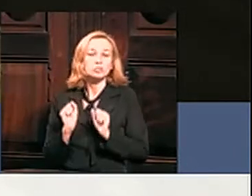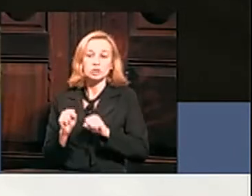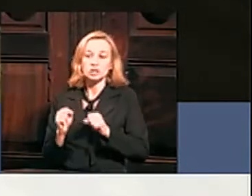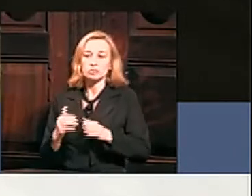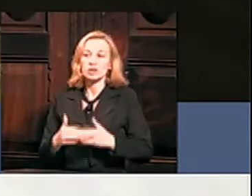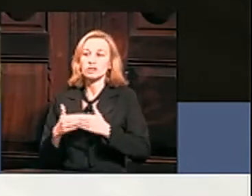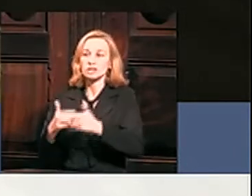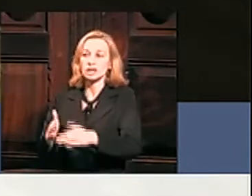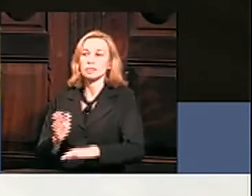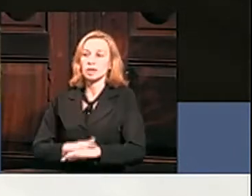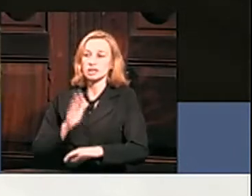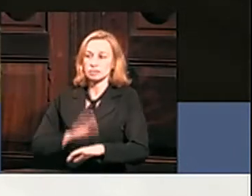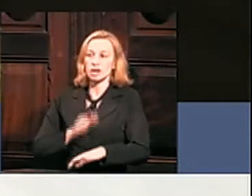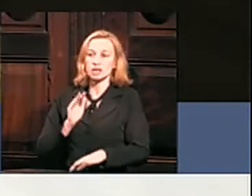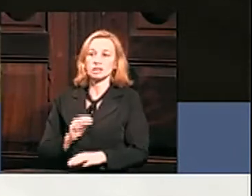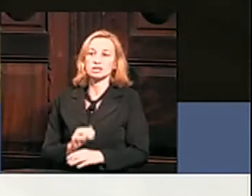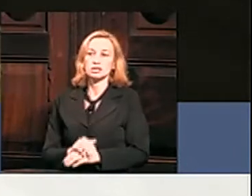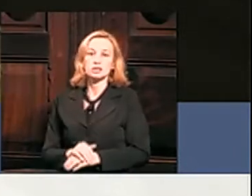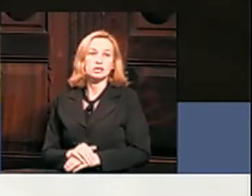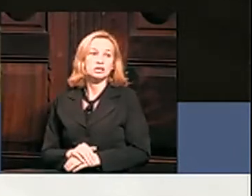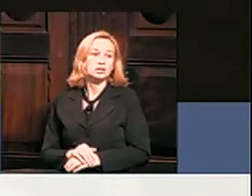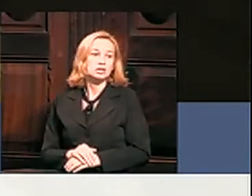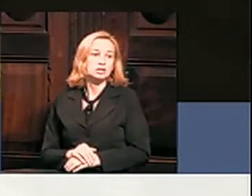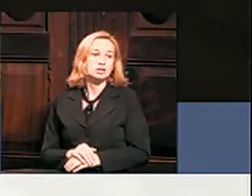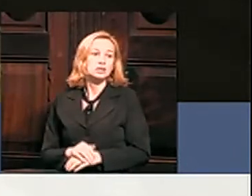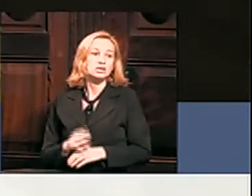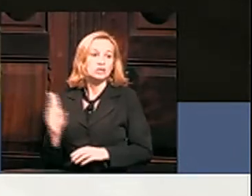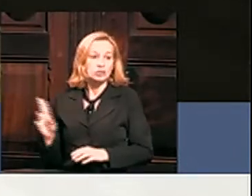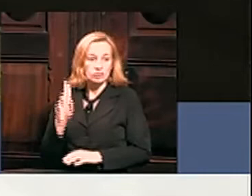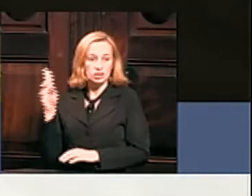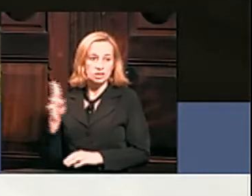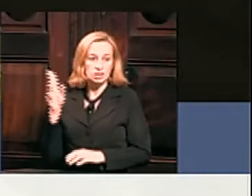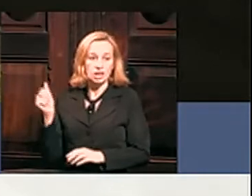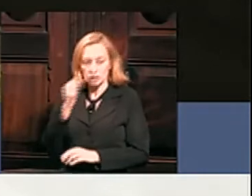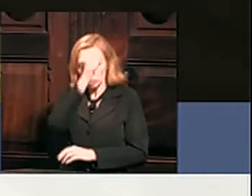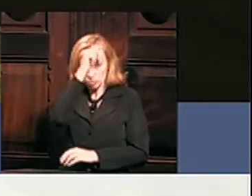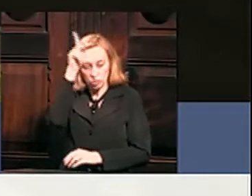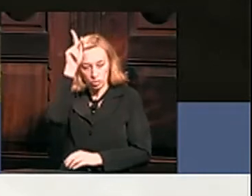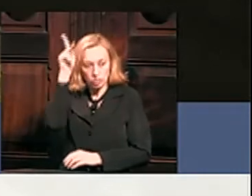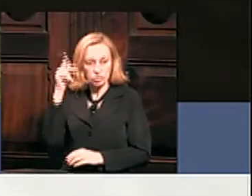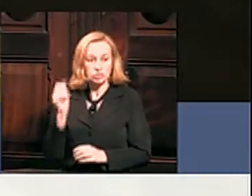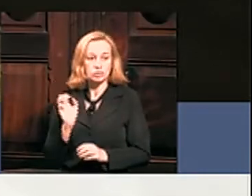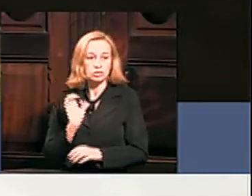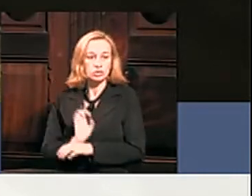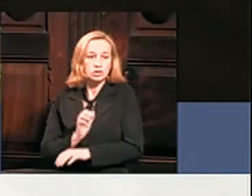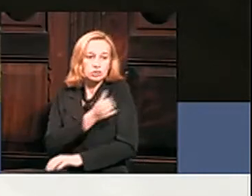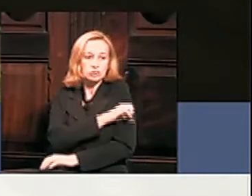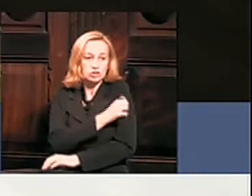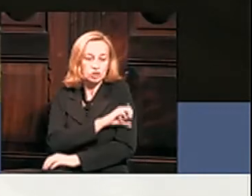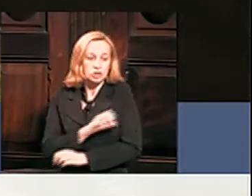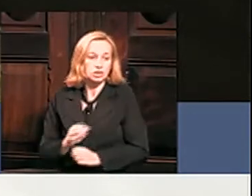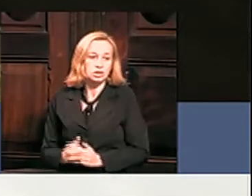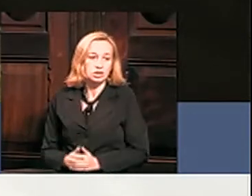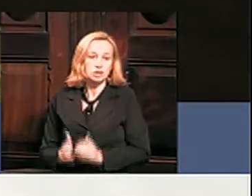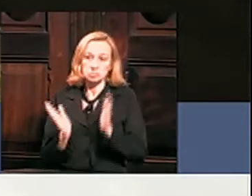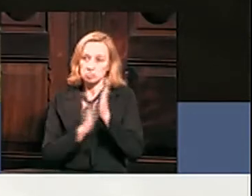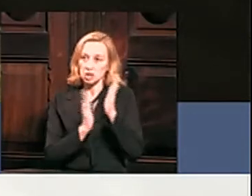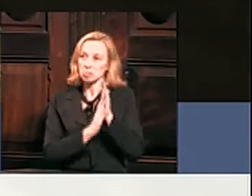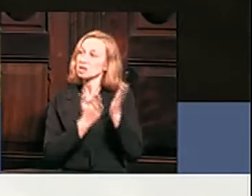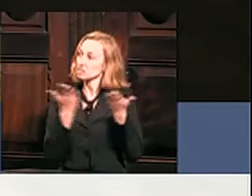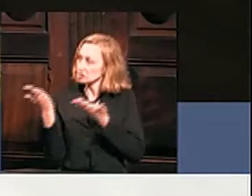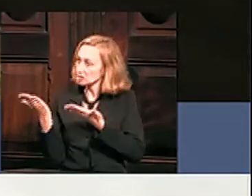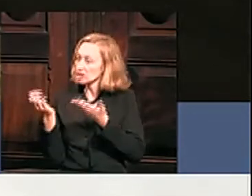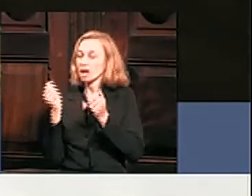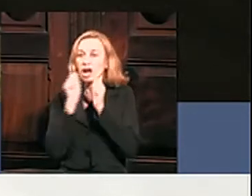cada vez mais com as universidades públicas do Estado do Rio de Janeiro. Então, parabéns à